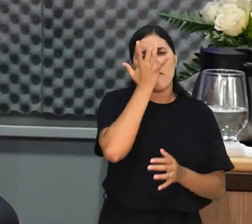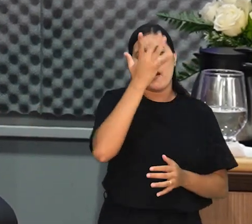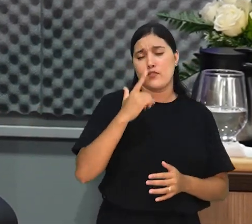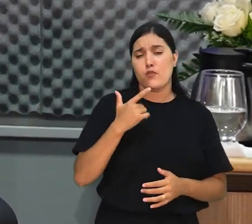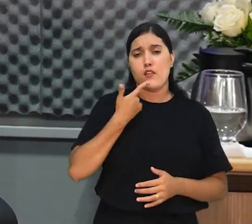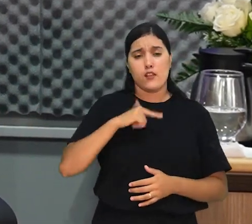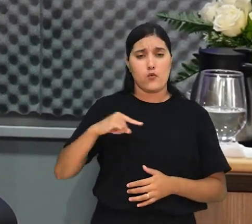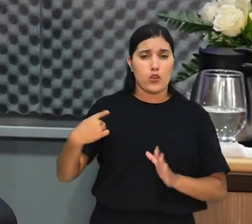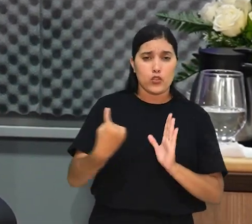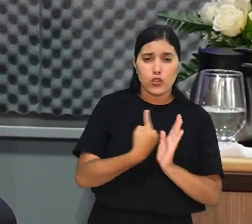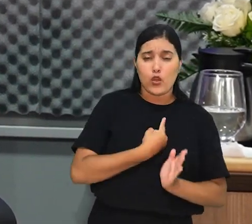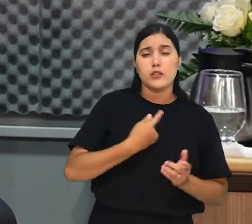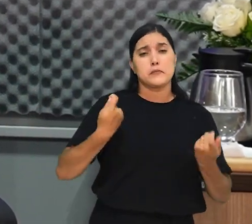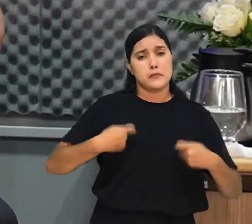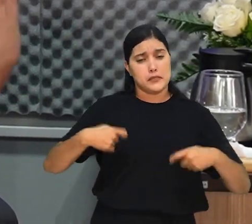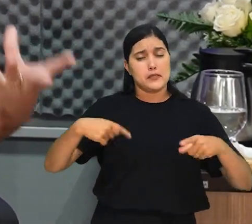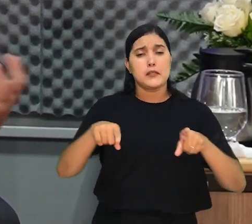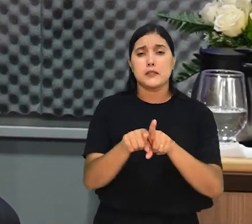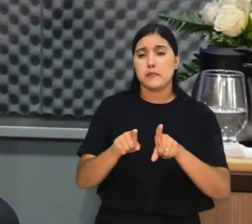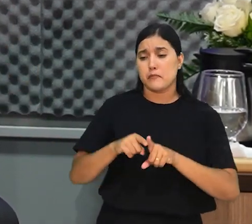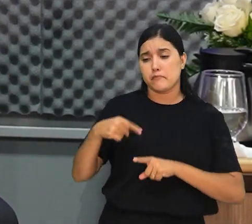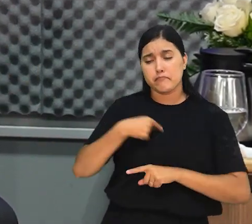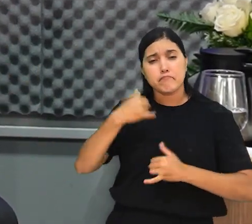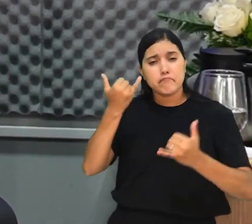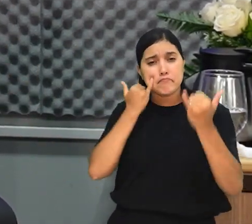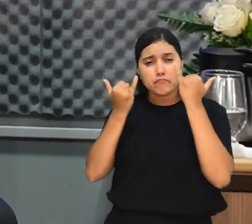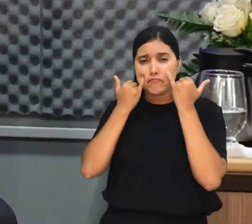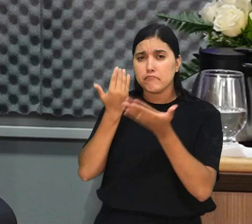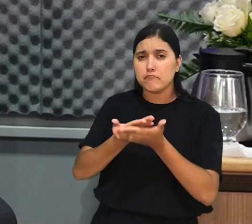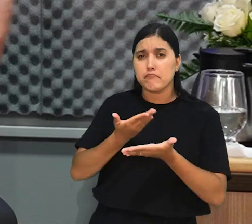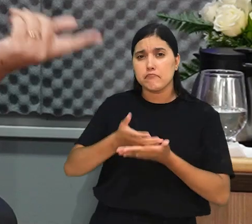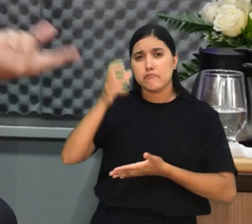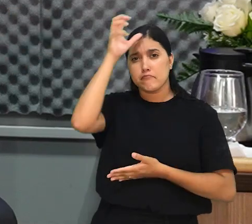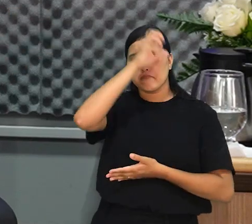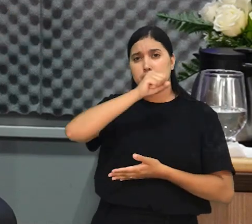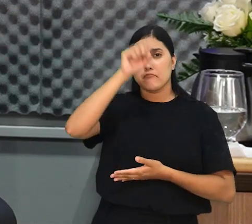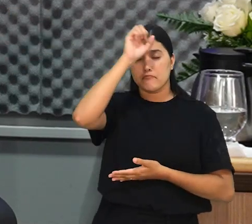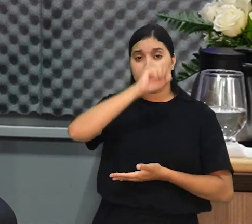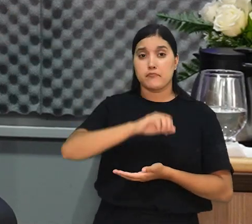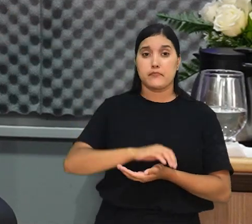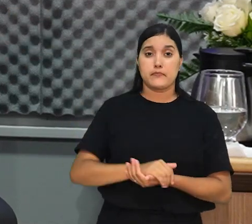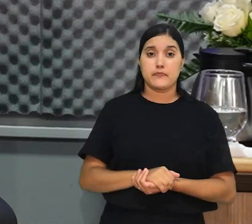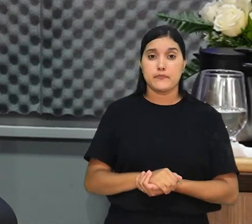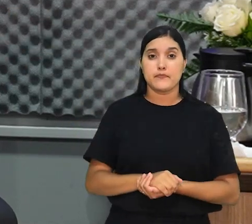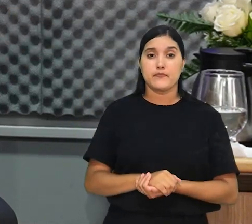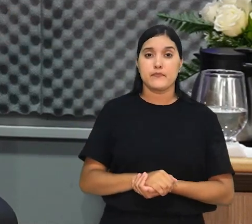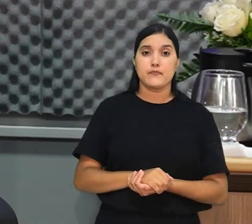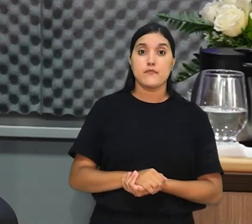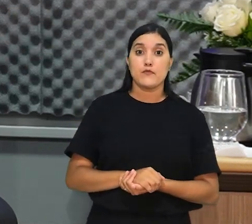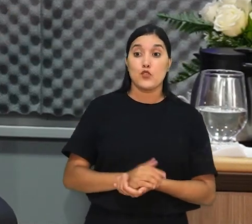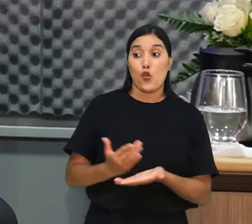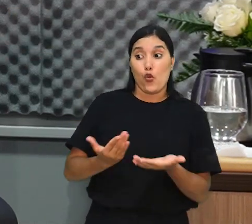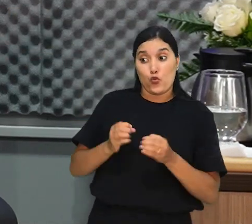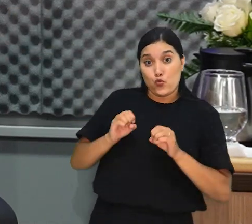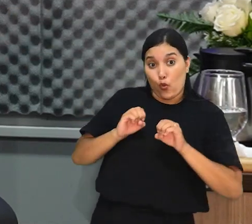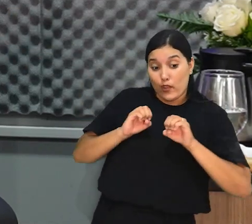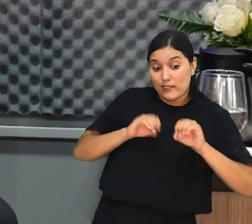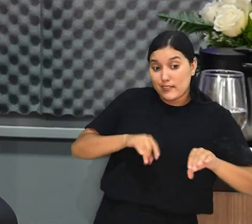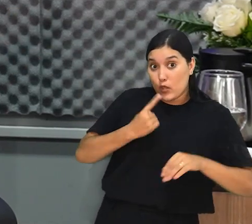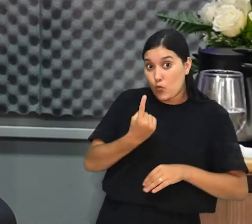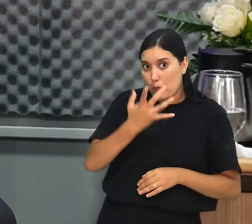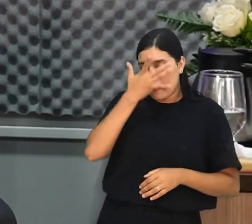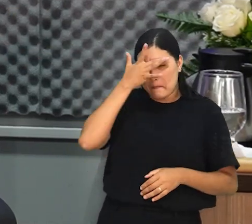nossa língua. Então a gente precisa também buscar ela, aprender. Hoje eu ensino uma pessoa, né? Estou testando com ela para ver como é